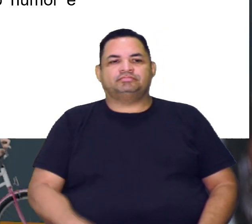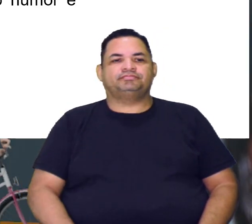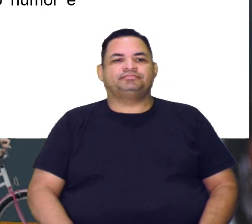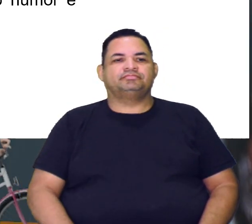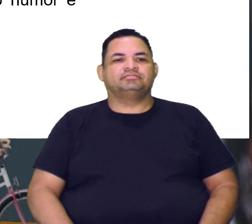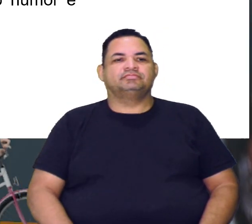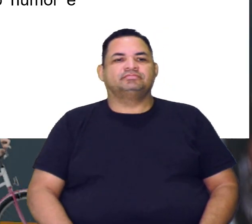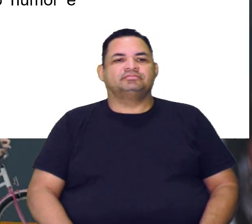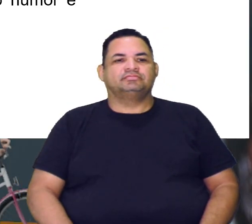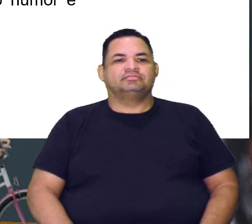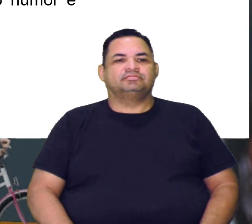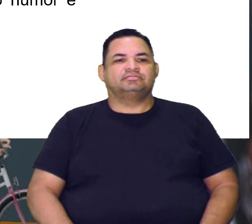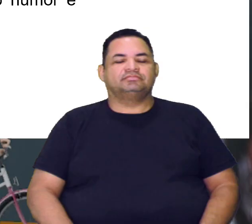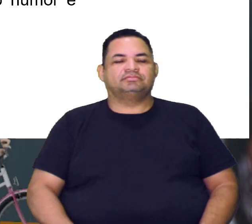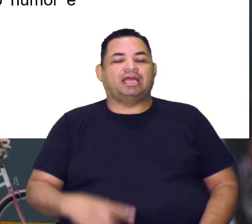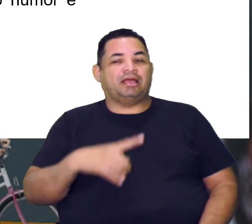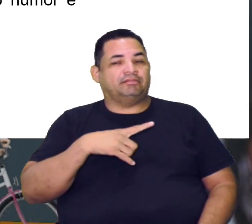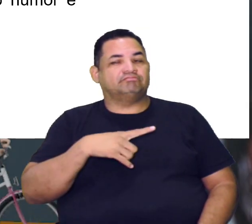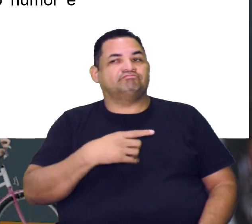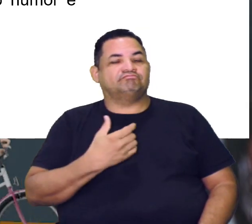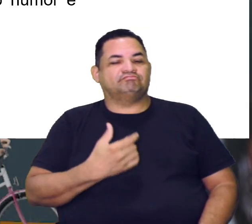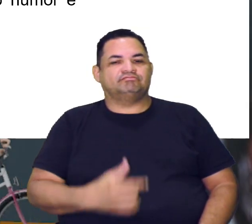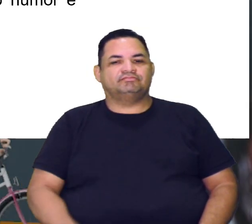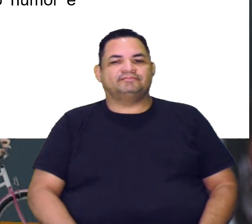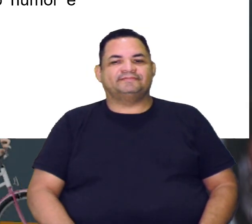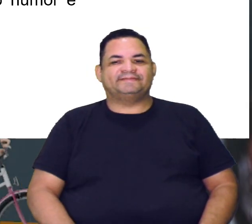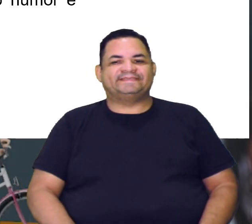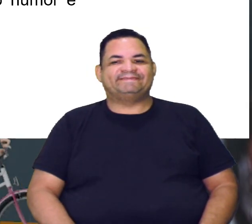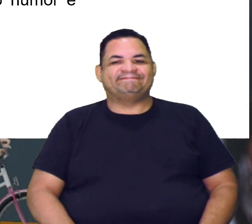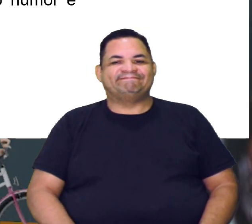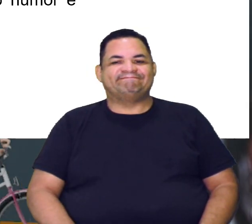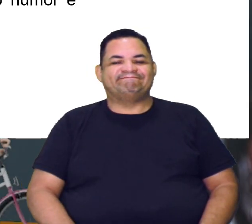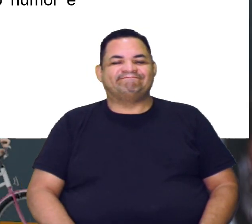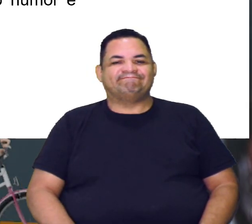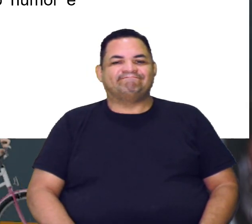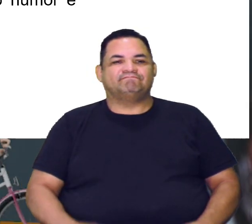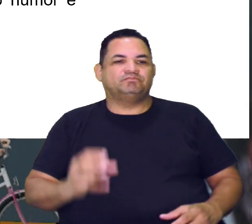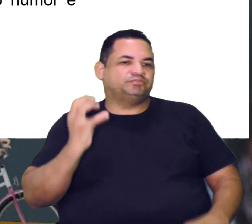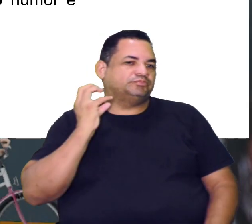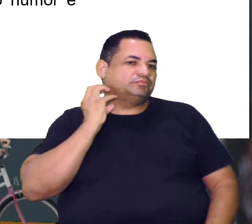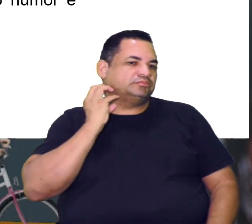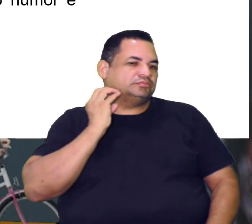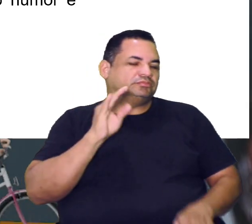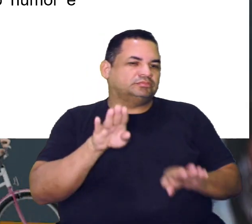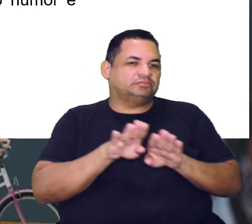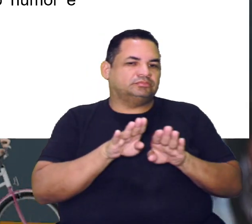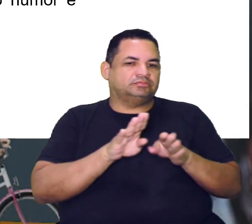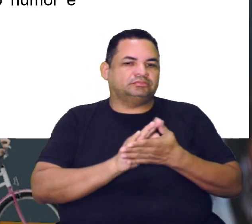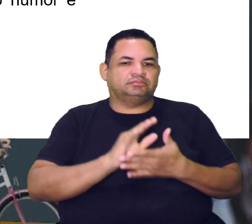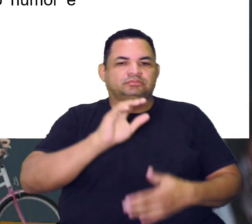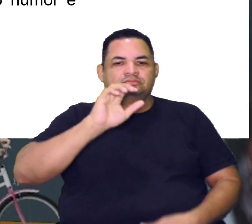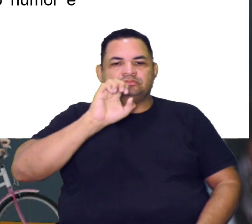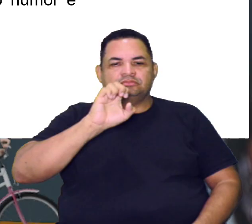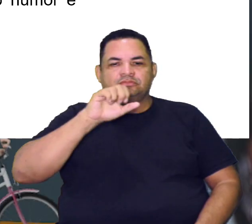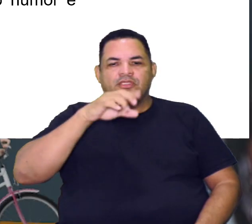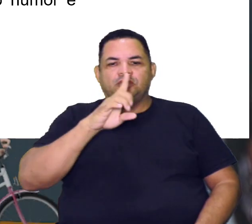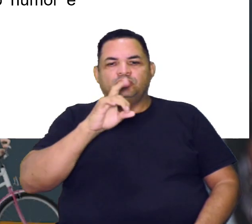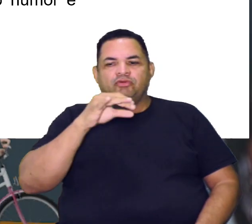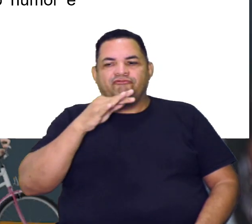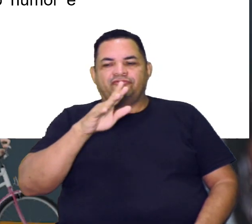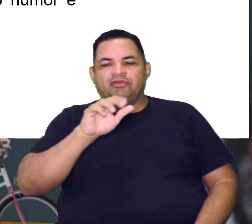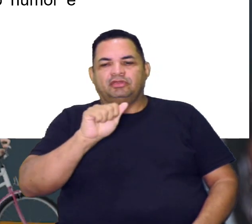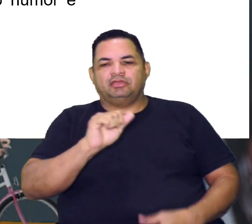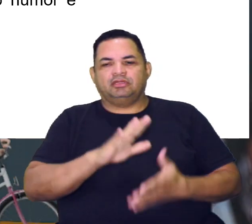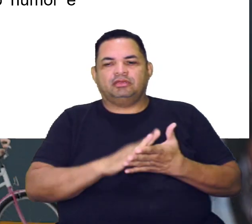uma composição. Ó, já pensa aí, eu quero ouvir, hein? Então, dentro desses hormônios, a gente tem, por exemplo, as endorfinas, que vão melhorar